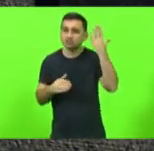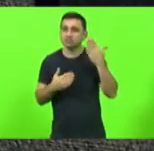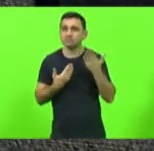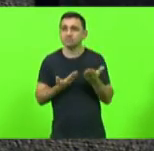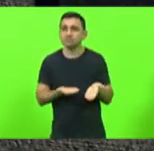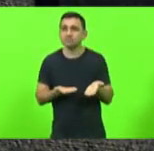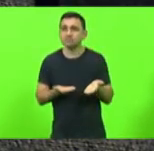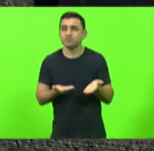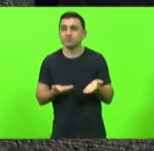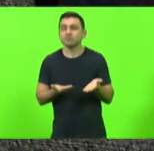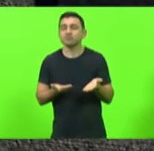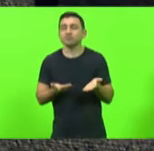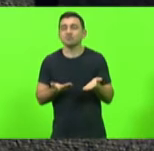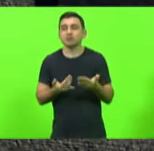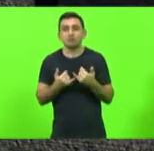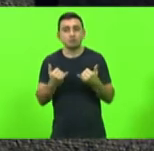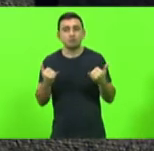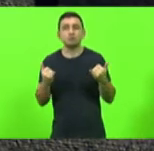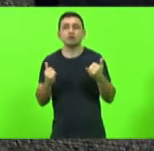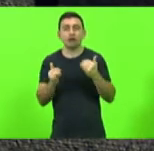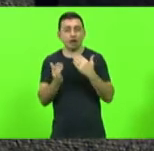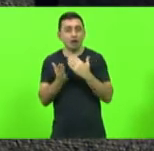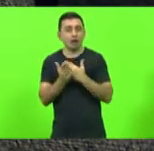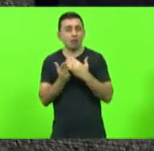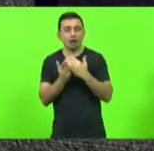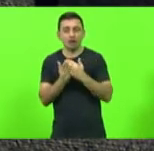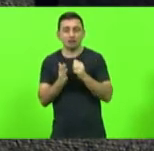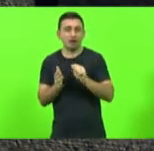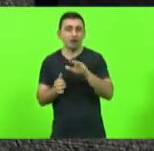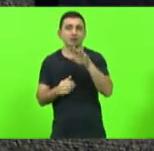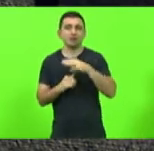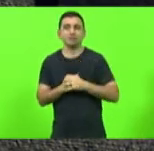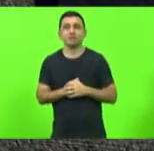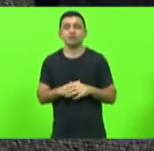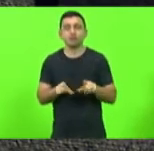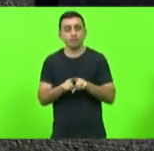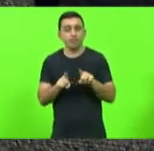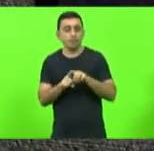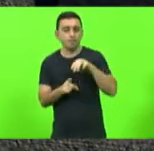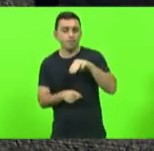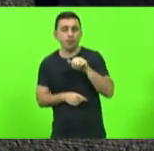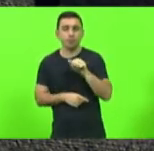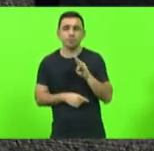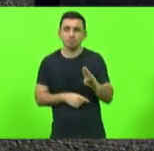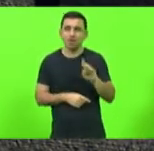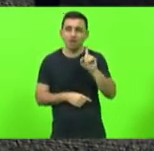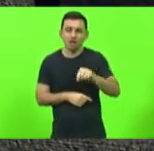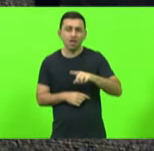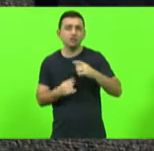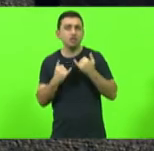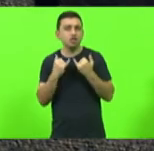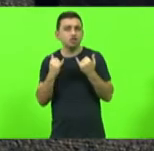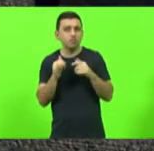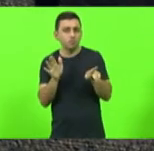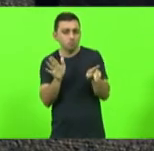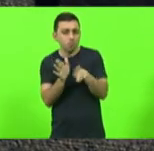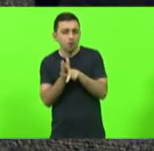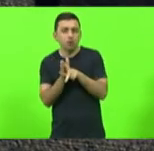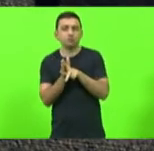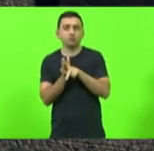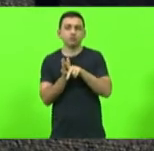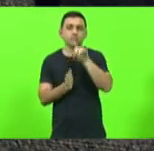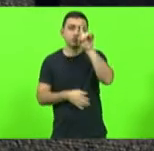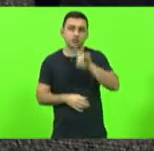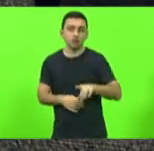conta de luz. E essa luta do MAB pela energia como um direito conquistou recentemente uma